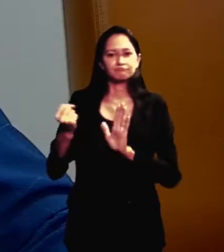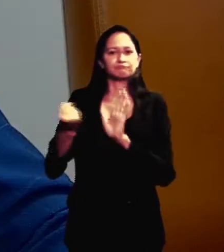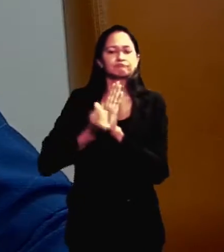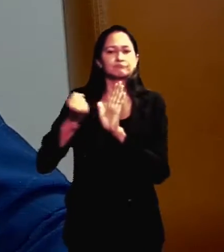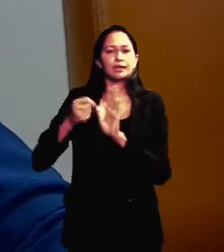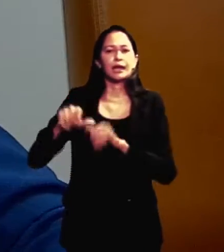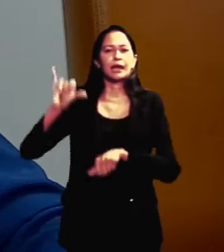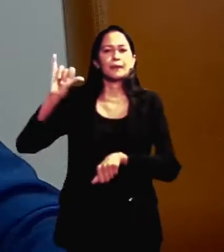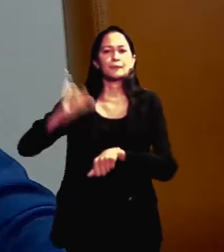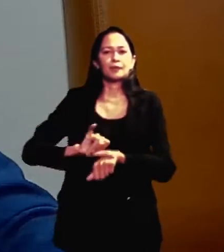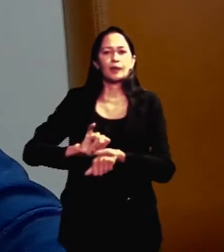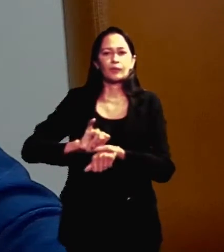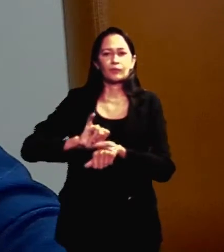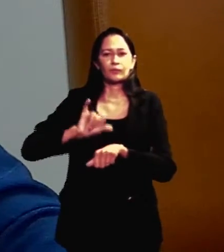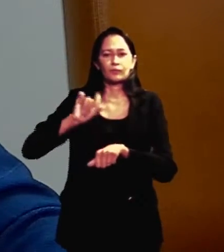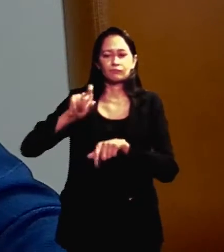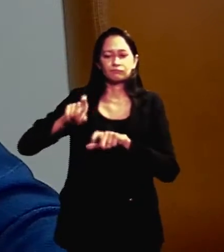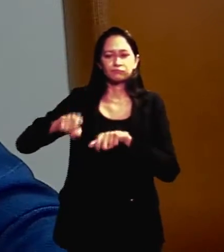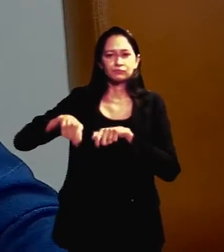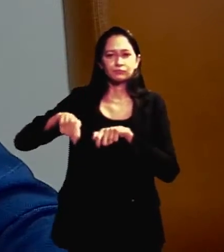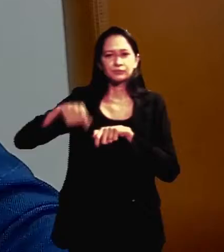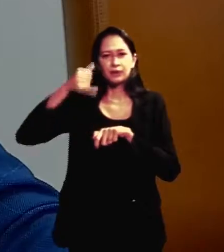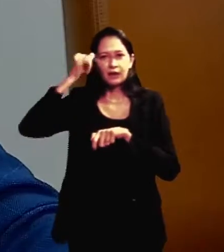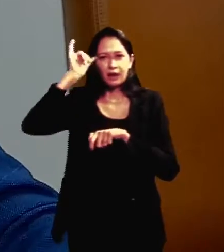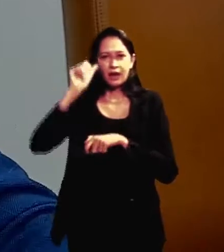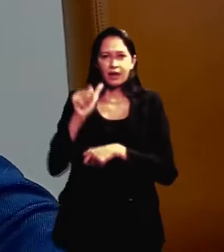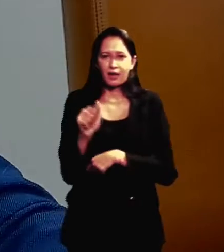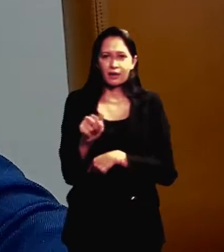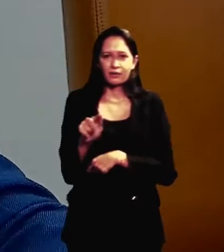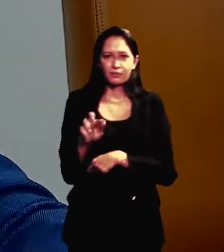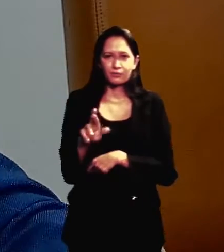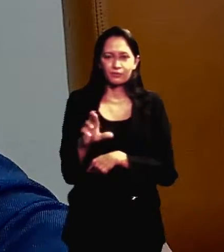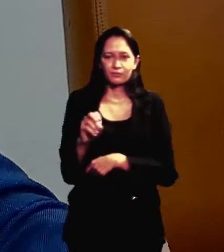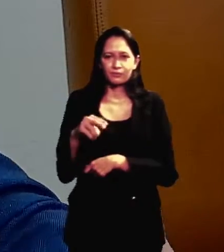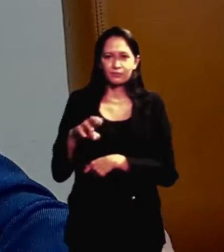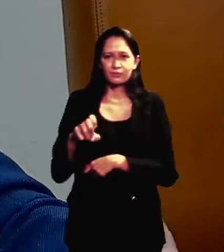grande para a Goiânia. Vai fazer com que